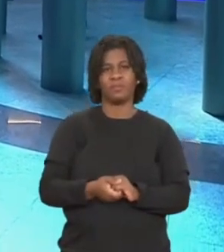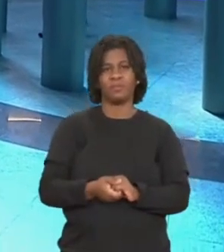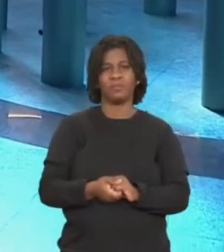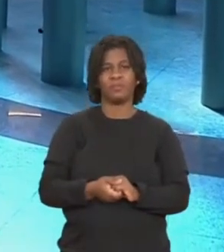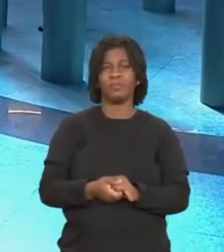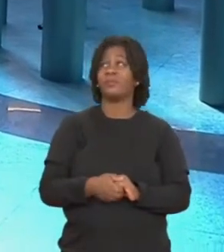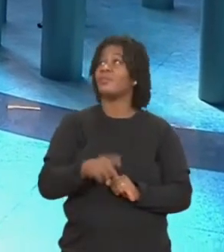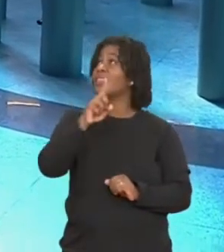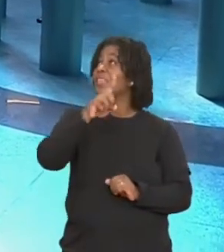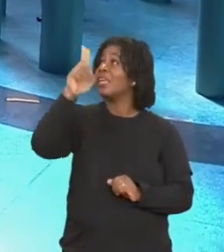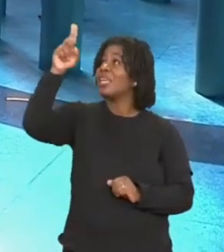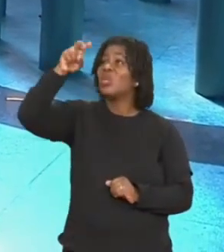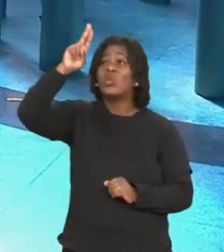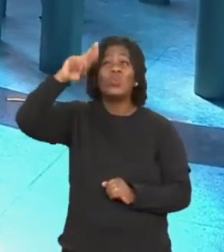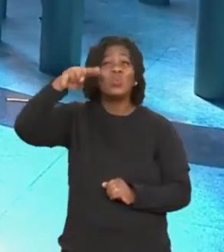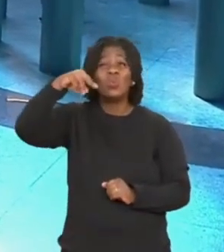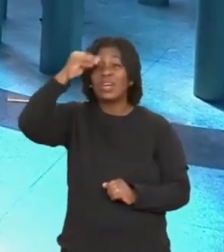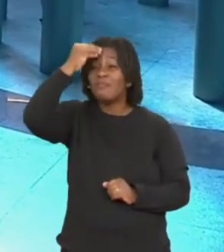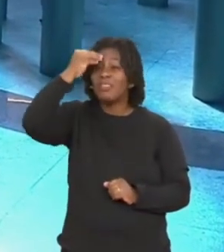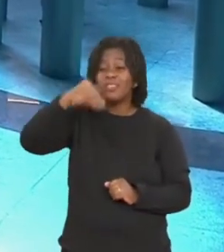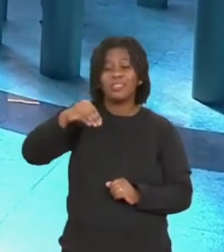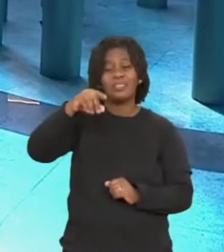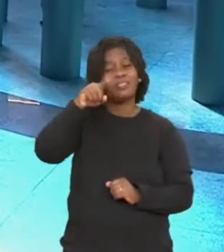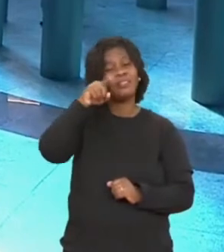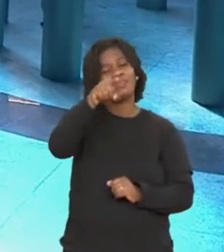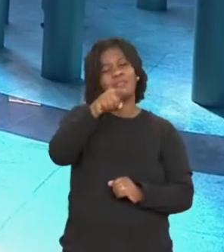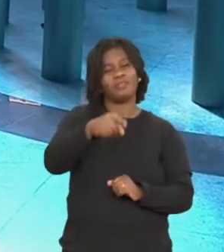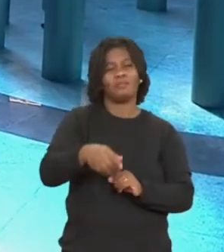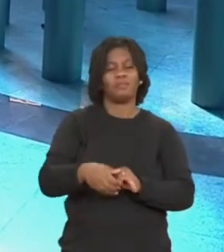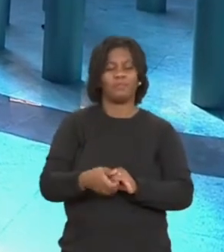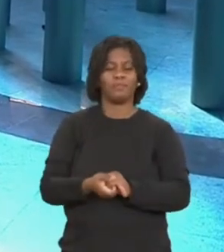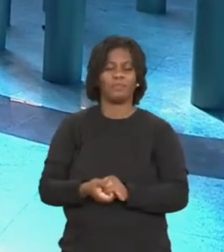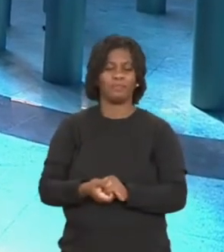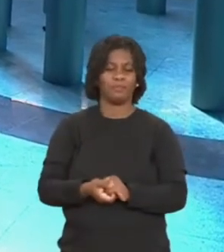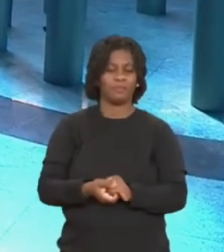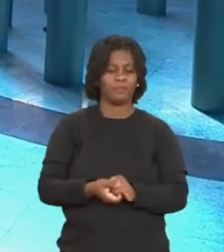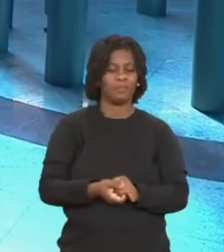Ele nunca vai desistir de você.